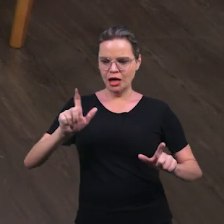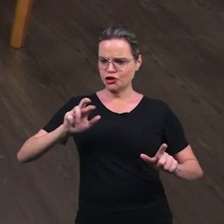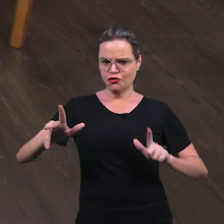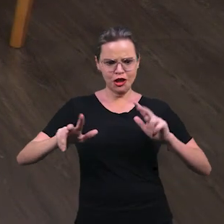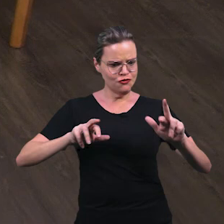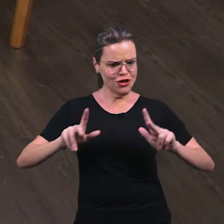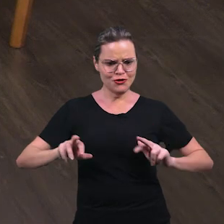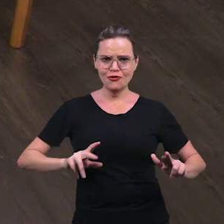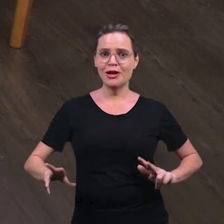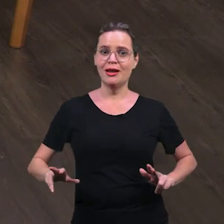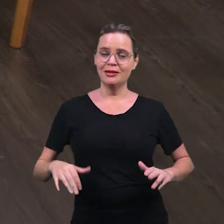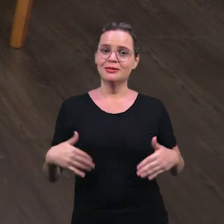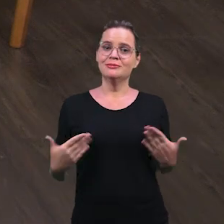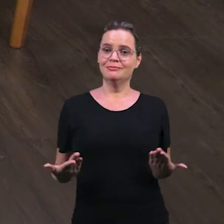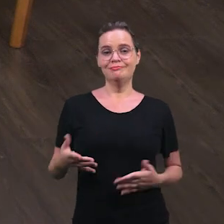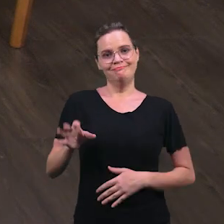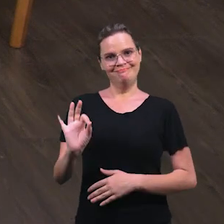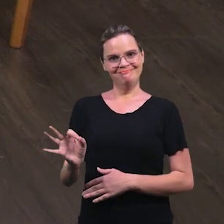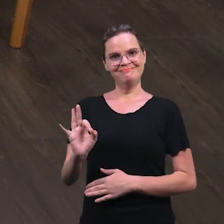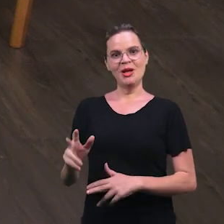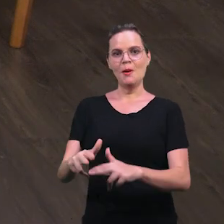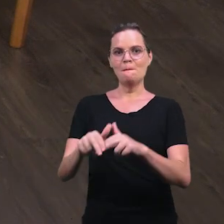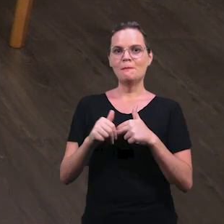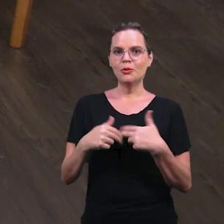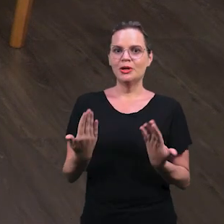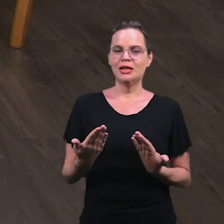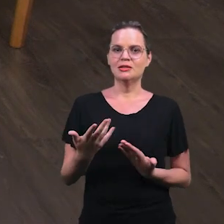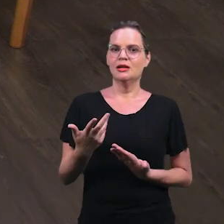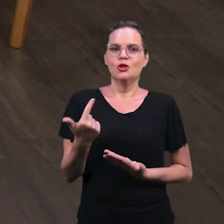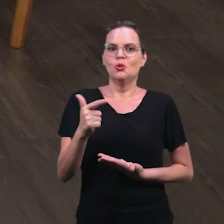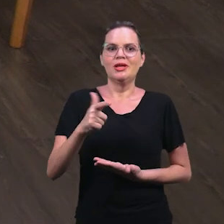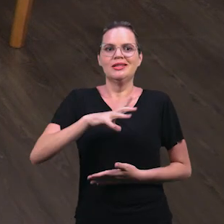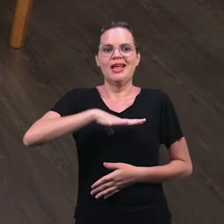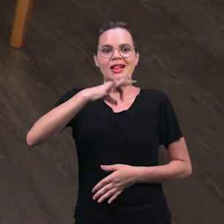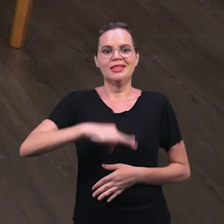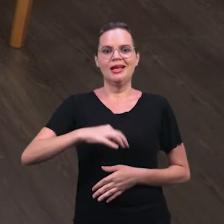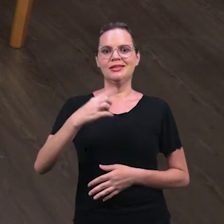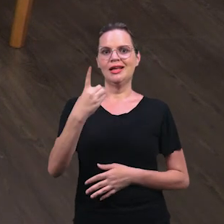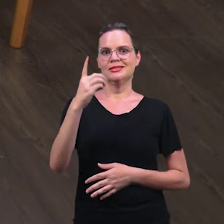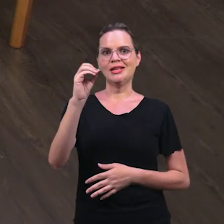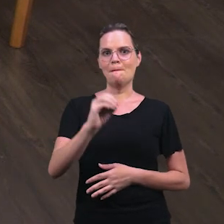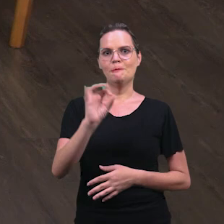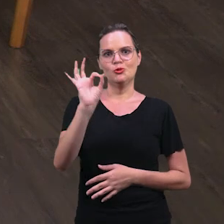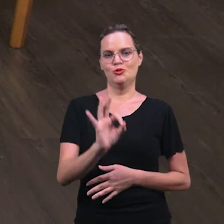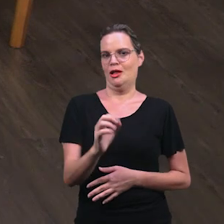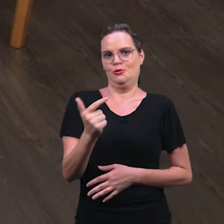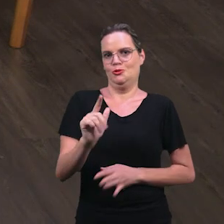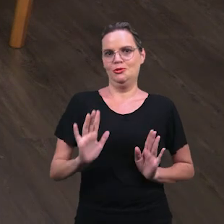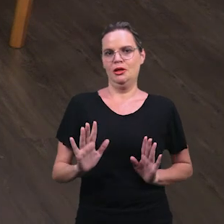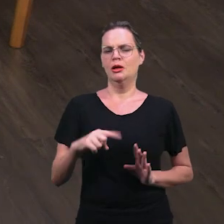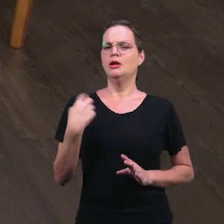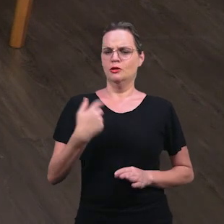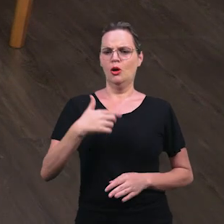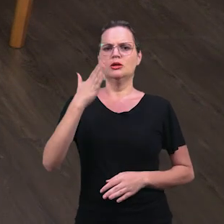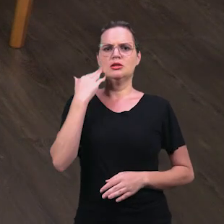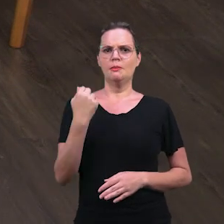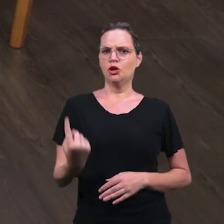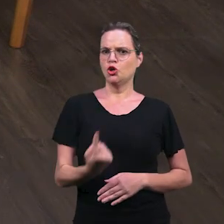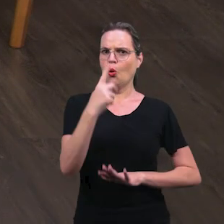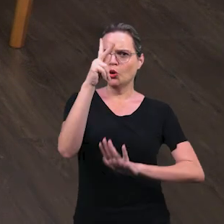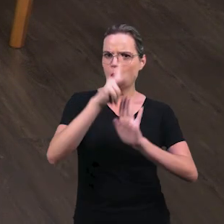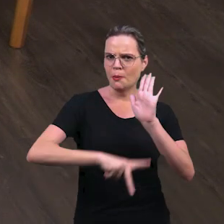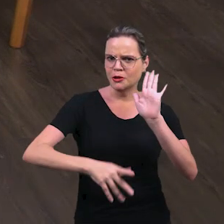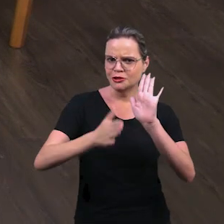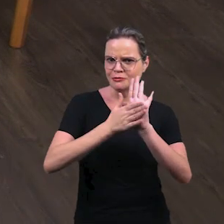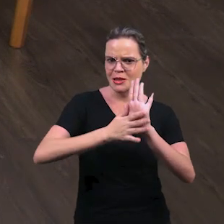né, Kézia? Isso. Então, assim, a ideia da imprecisão e da incerteza, nós não negamos. Nós reconhecemos que o único